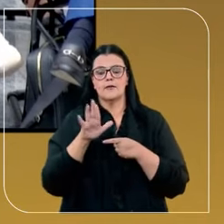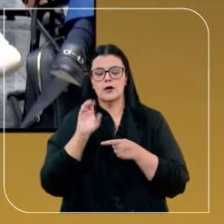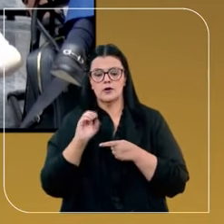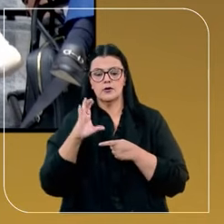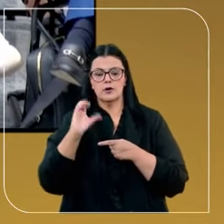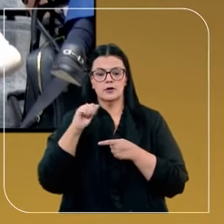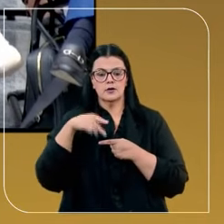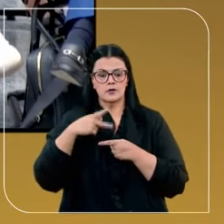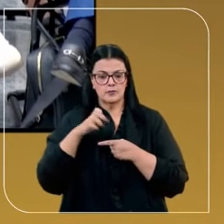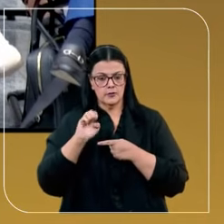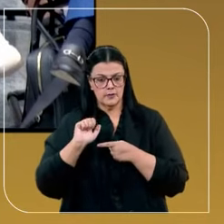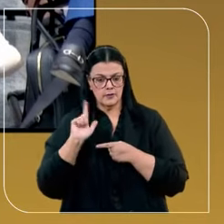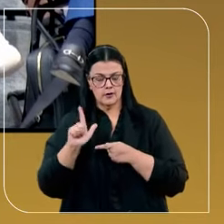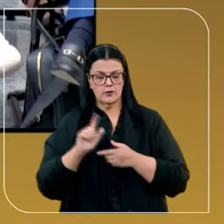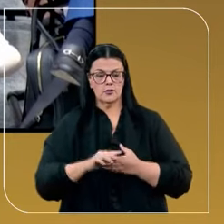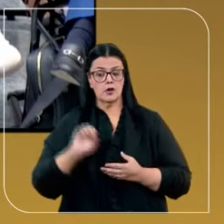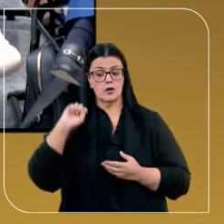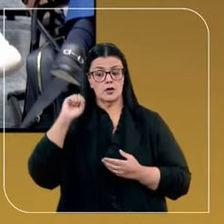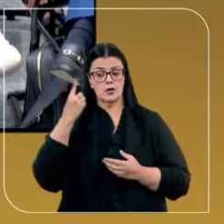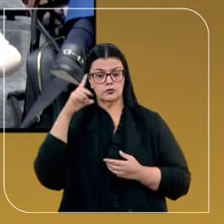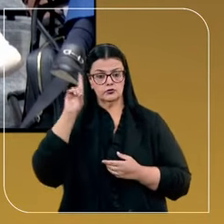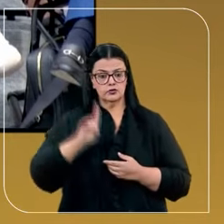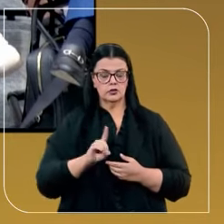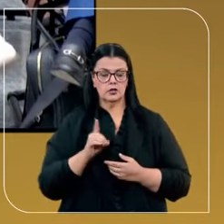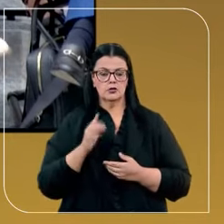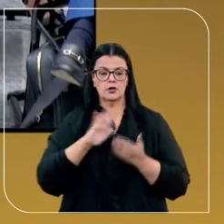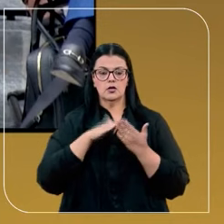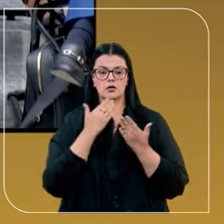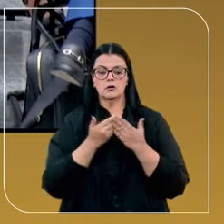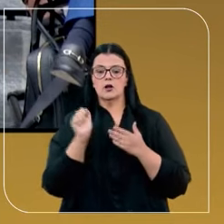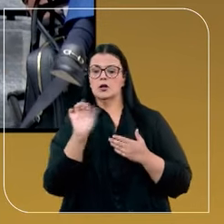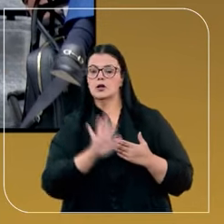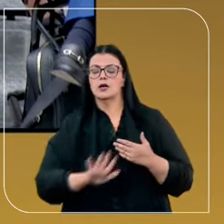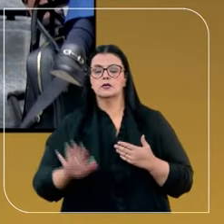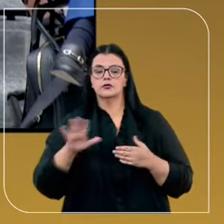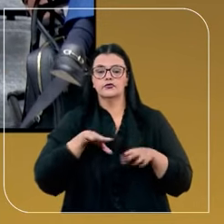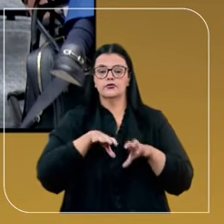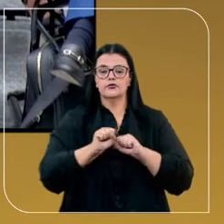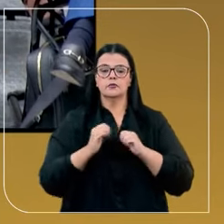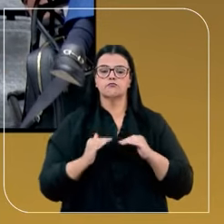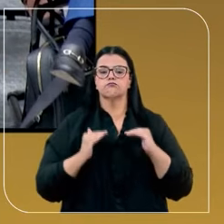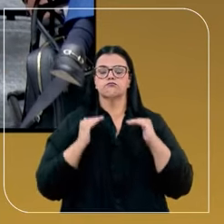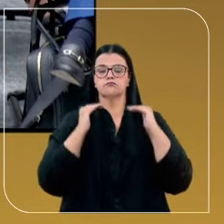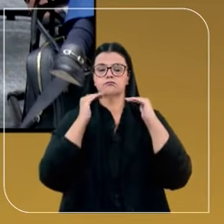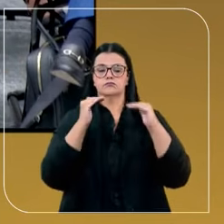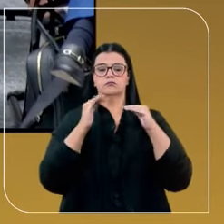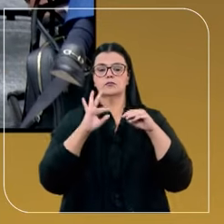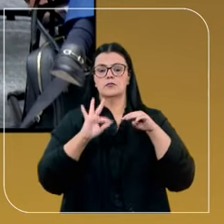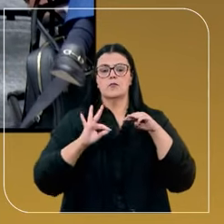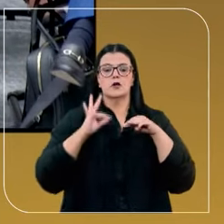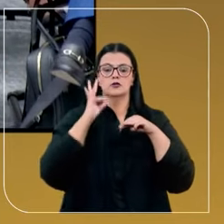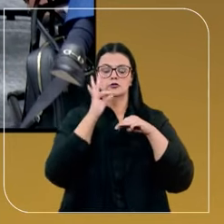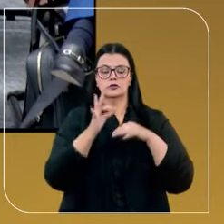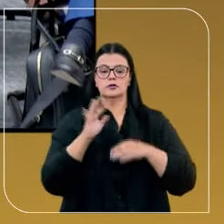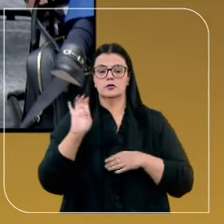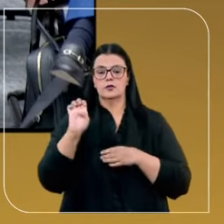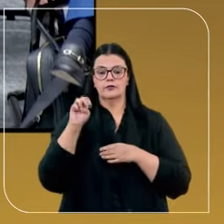Marques, ex-diretor da Escola Nacional de Formação e Aperfeiçoamento de Magistrados, da nossa